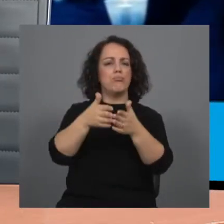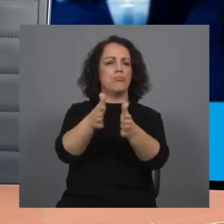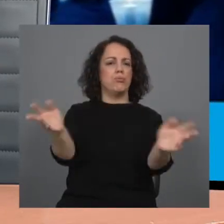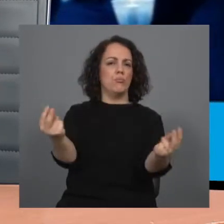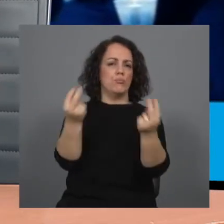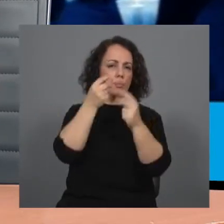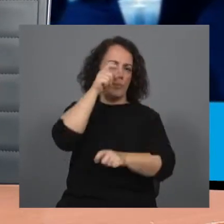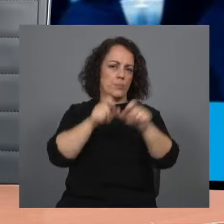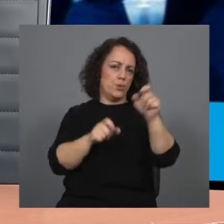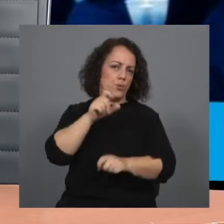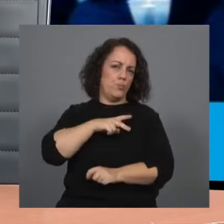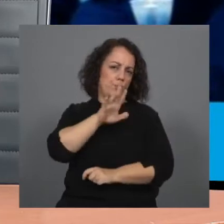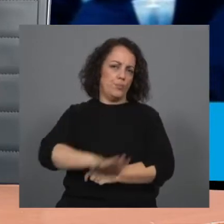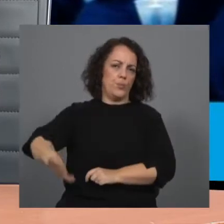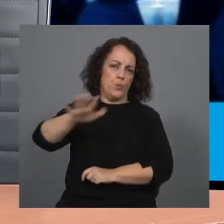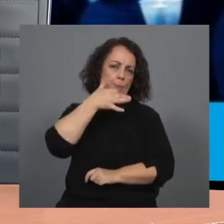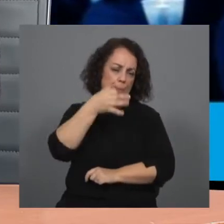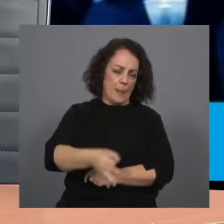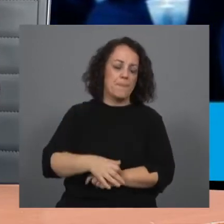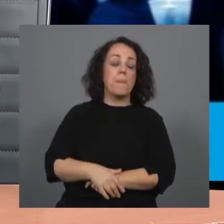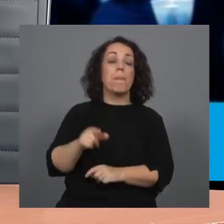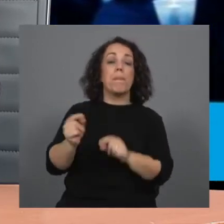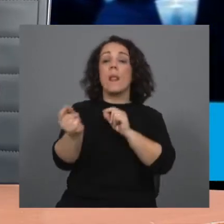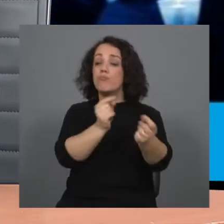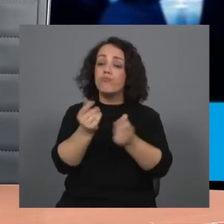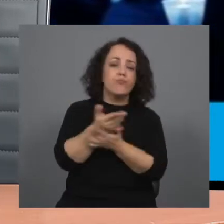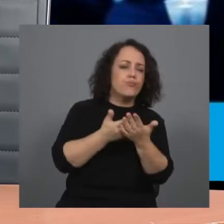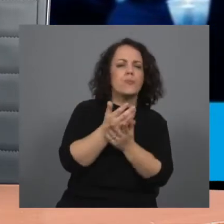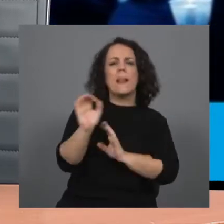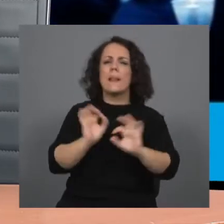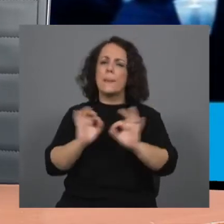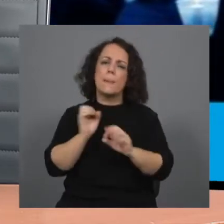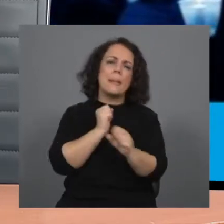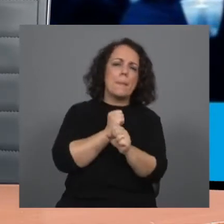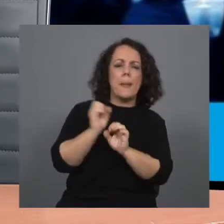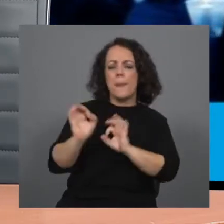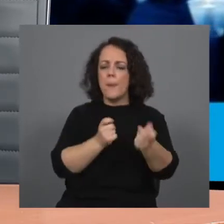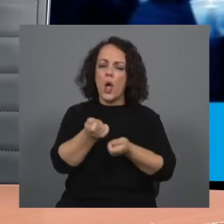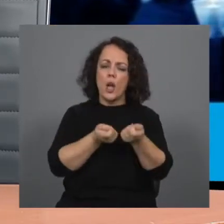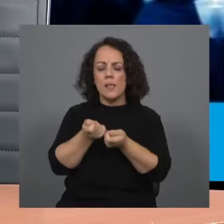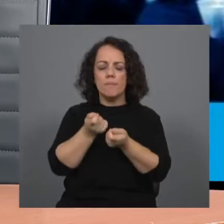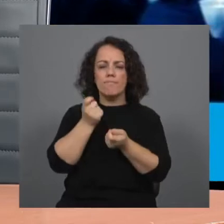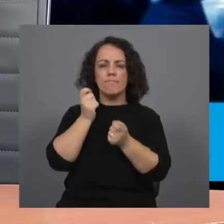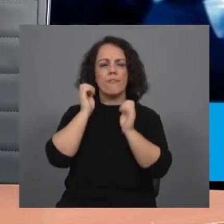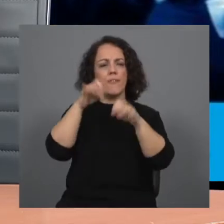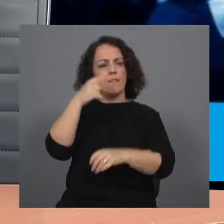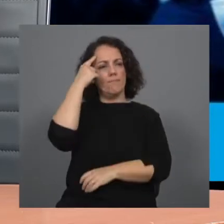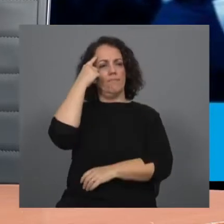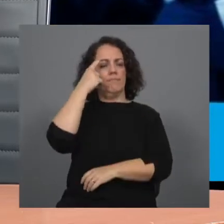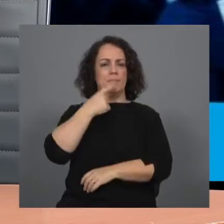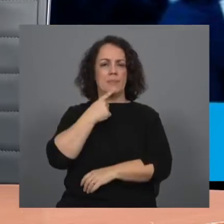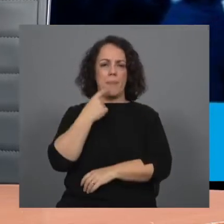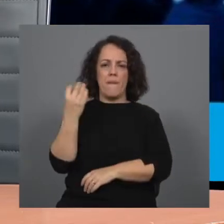país. E no fim, quando estávamos a trabalhar, a pensar como é que as coisas se iriam organizar, percebemos exatamente isso. Hoje em dia há